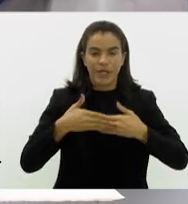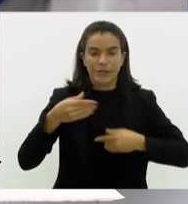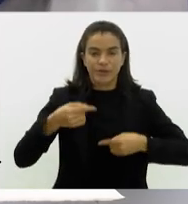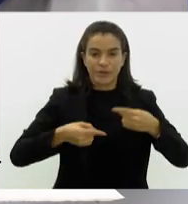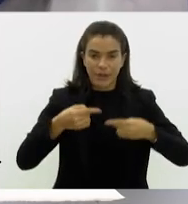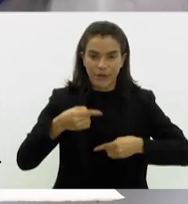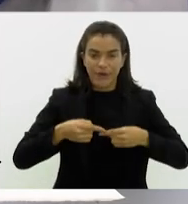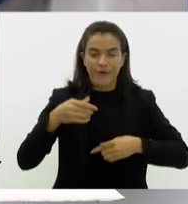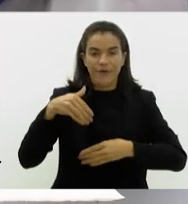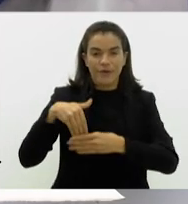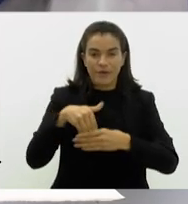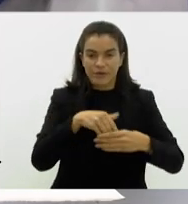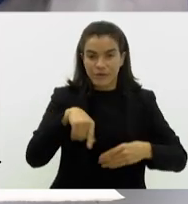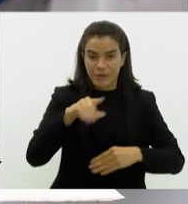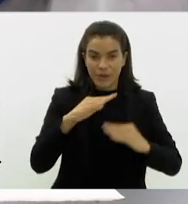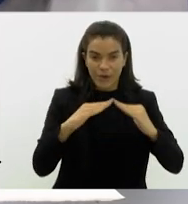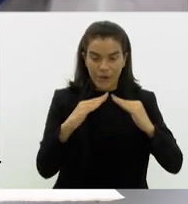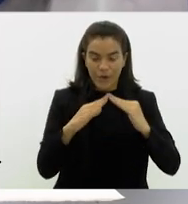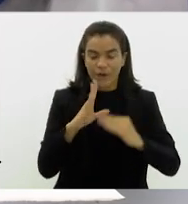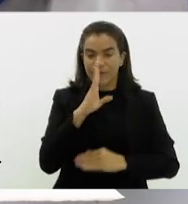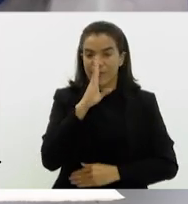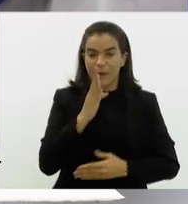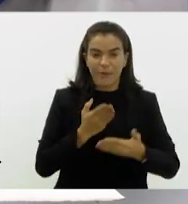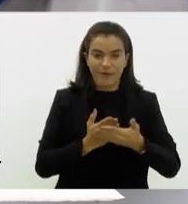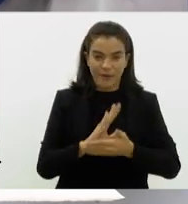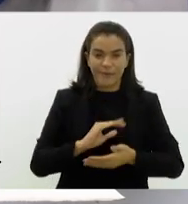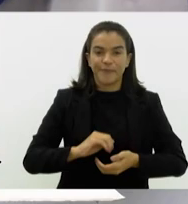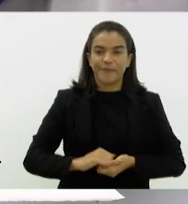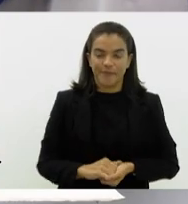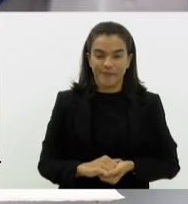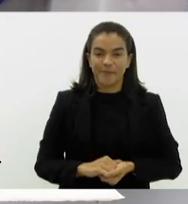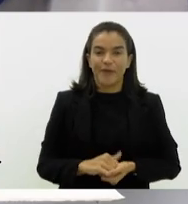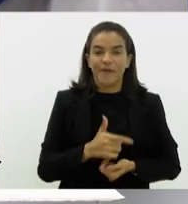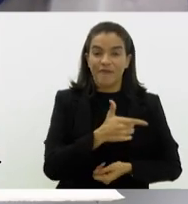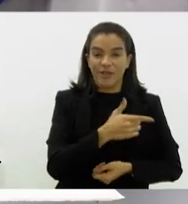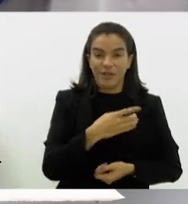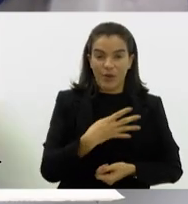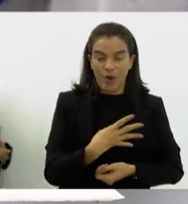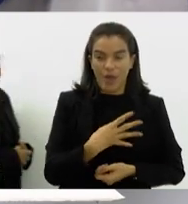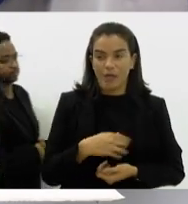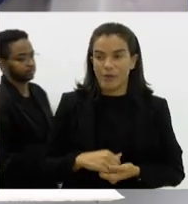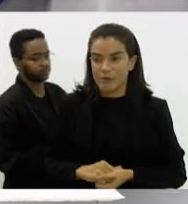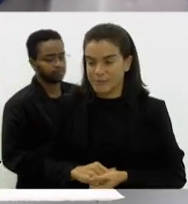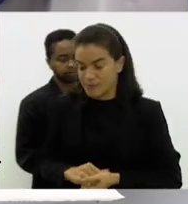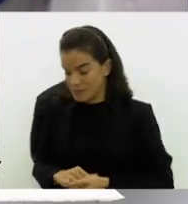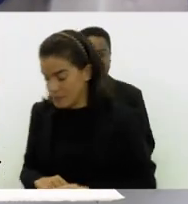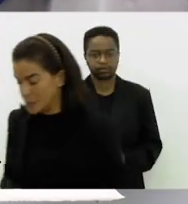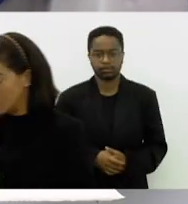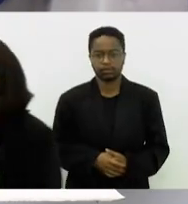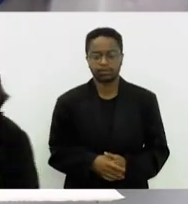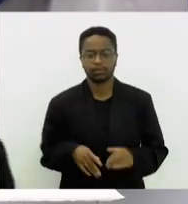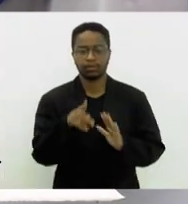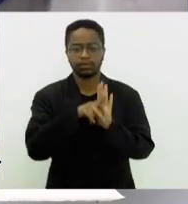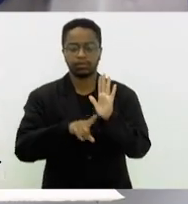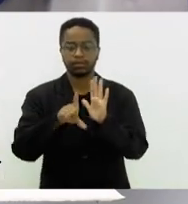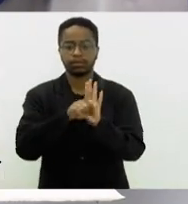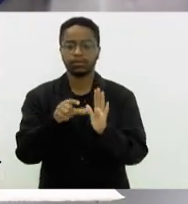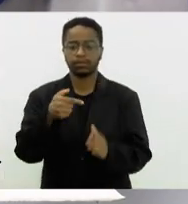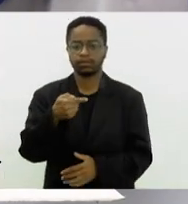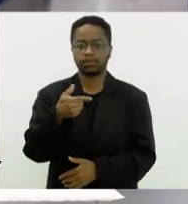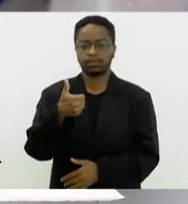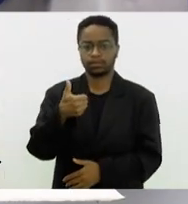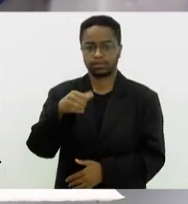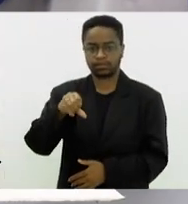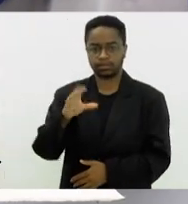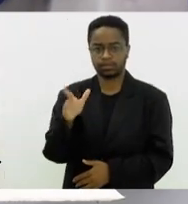encerrada a discussão. Em votação, senhores que aprovam, permaneçam como estão, aprovado. 24 da pauta, o PL 719 de 2019. De autoria do